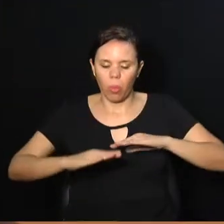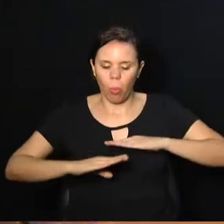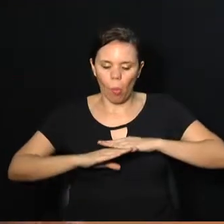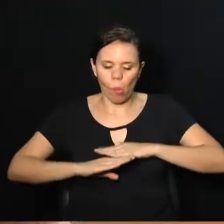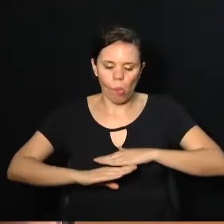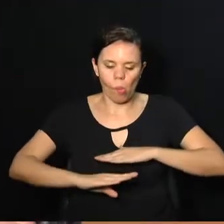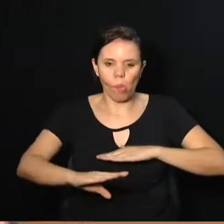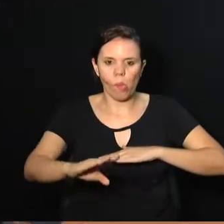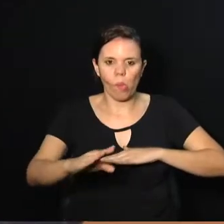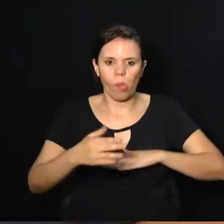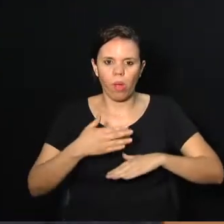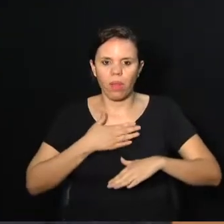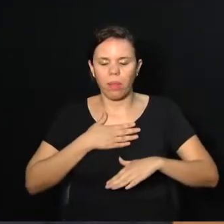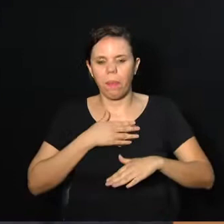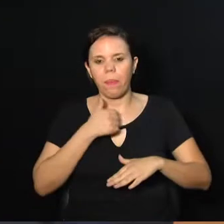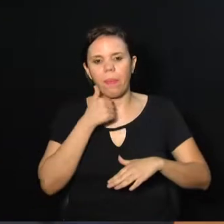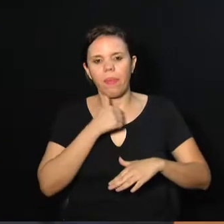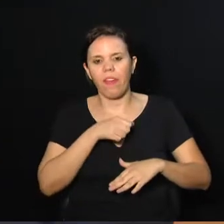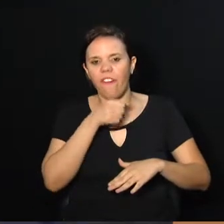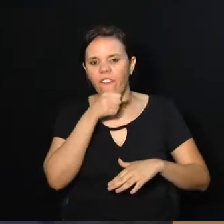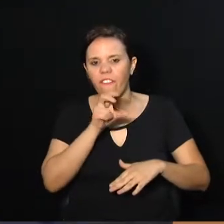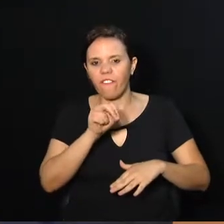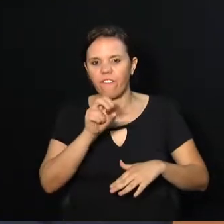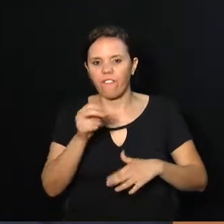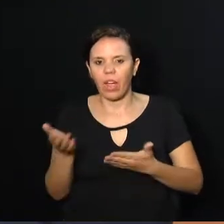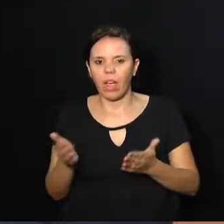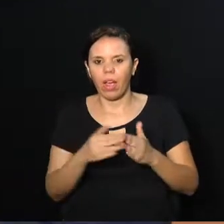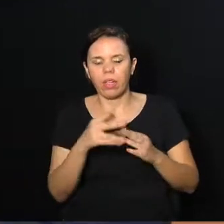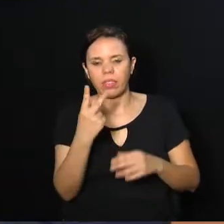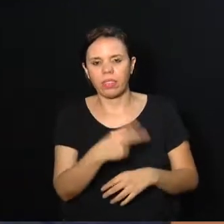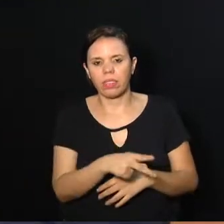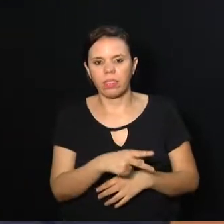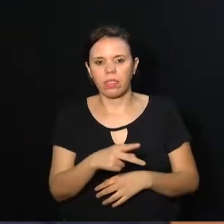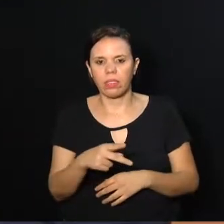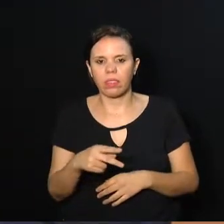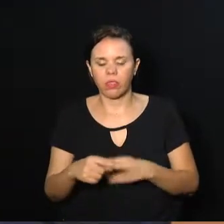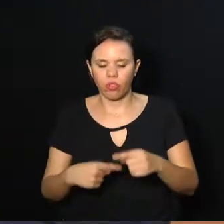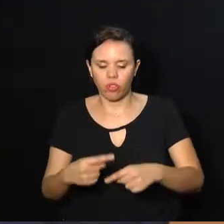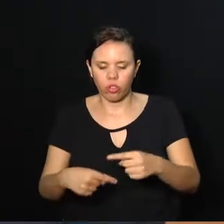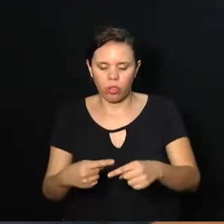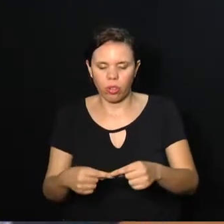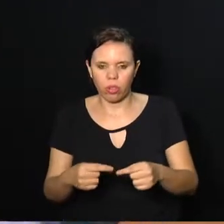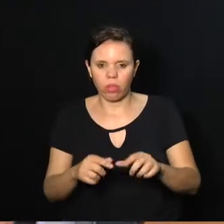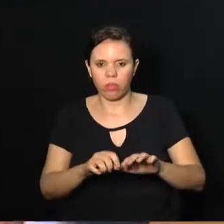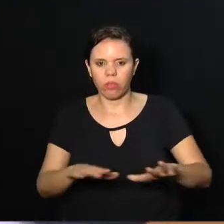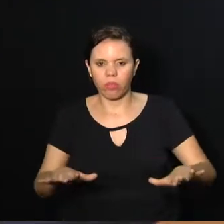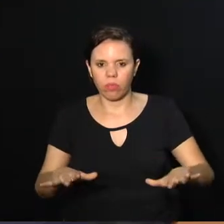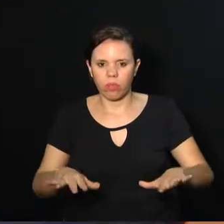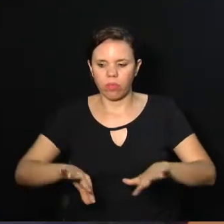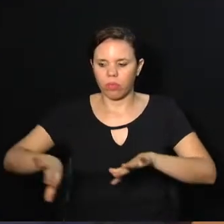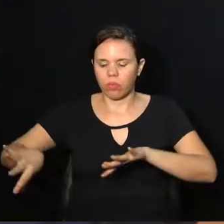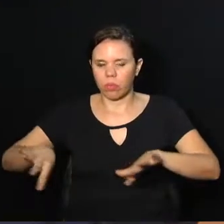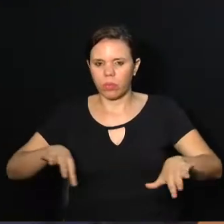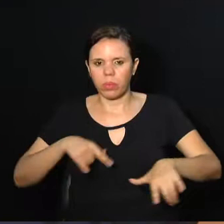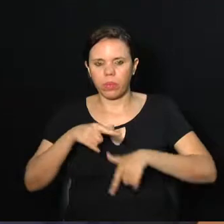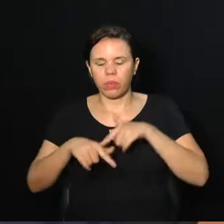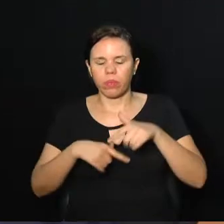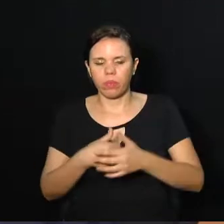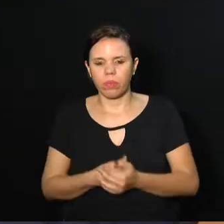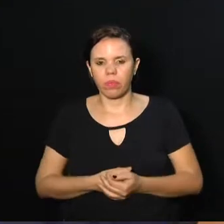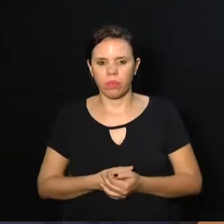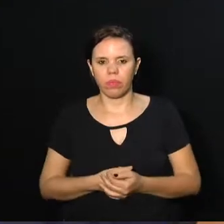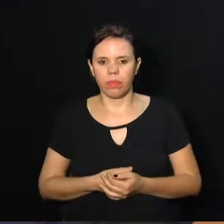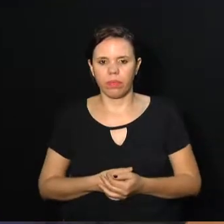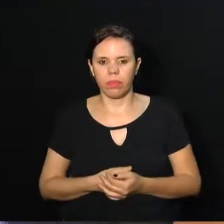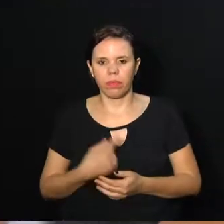hoje, é tudo da minha avó. Né? Trouxe da casa da minha avó, tá tudo enrolado, colocamos lá, dividimos as tarefas. Um